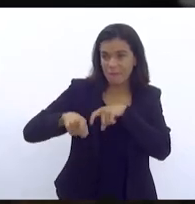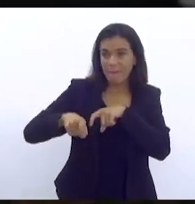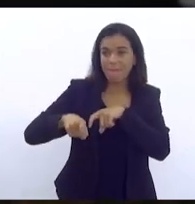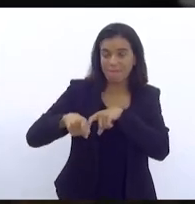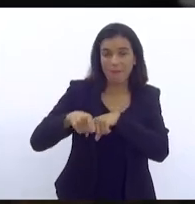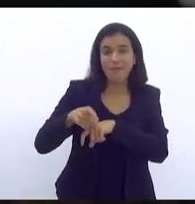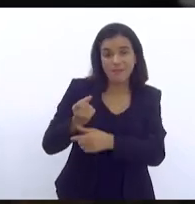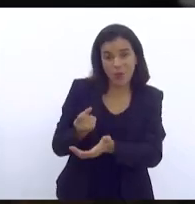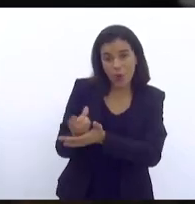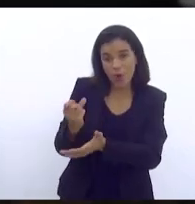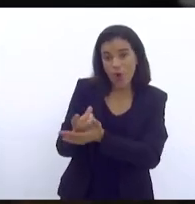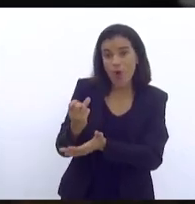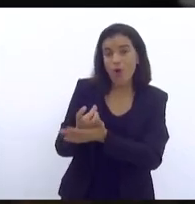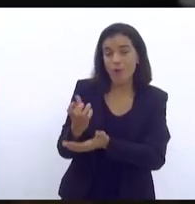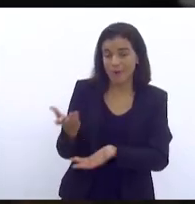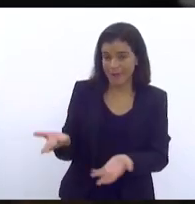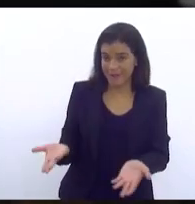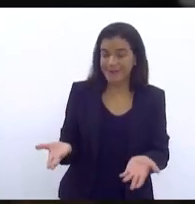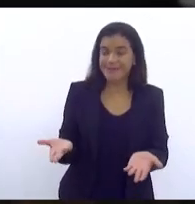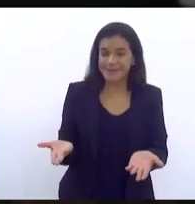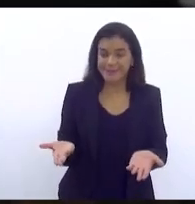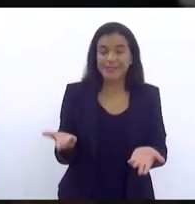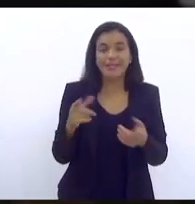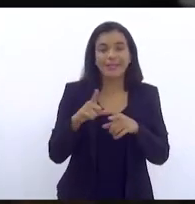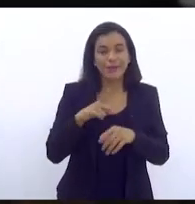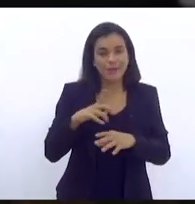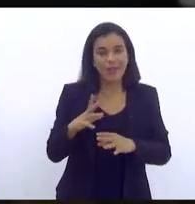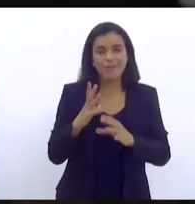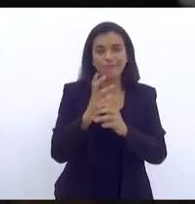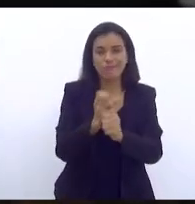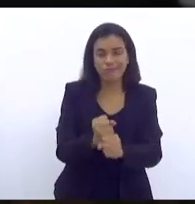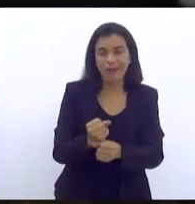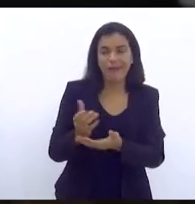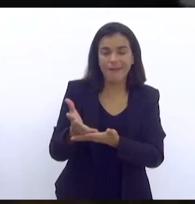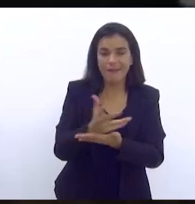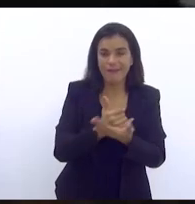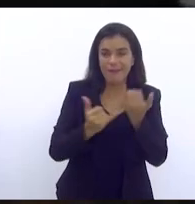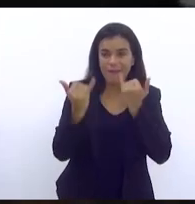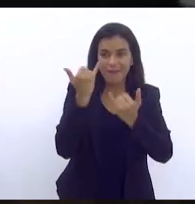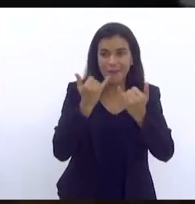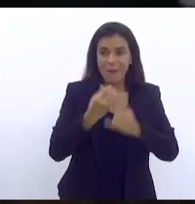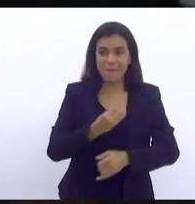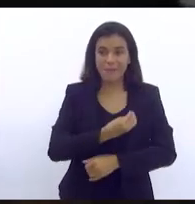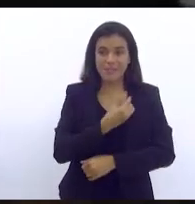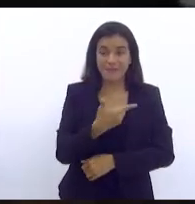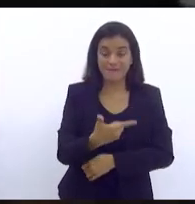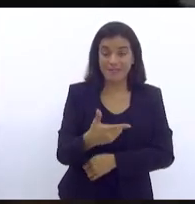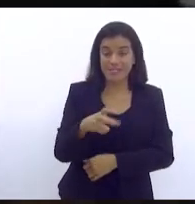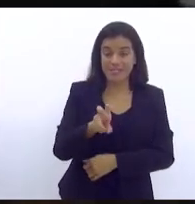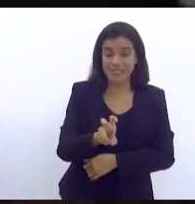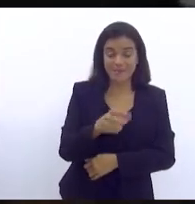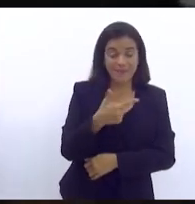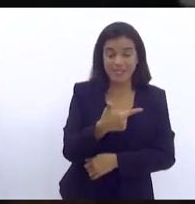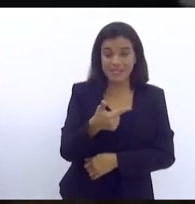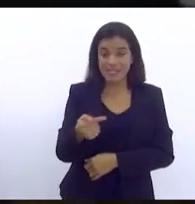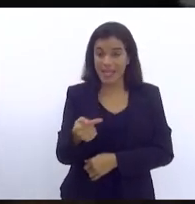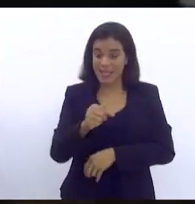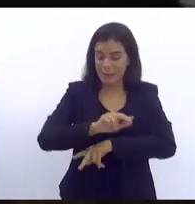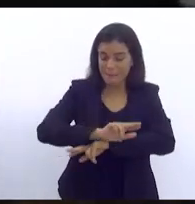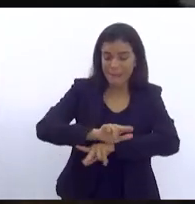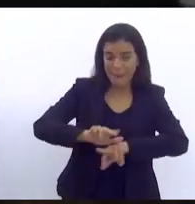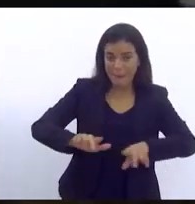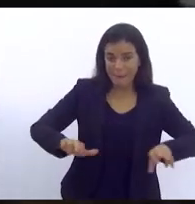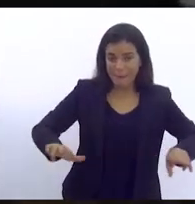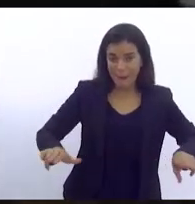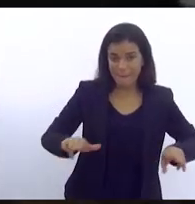consumidores de agrotóxico e tem levantamentos que já indica pelo menos a presença de 27 diferentes agrotóxicos